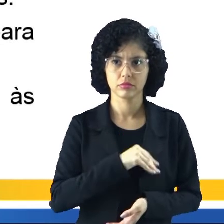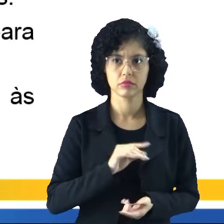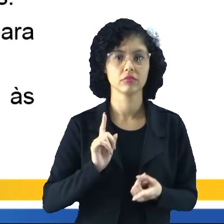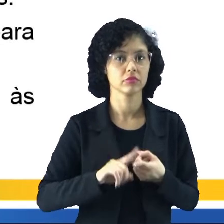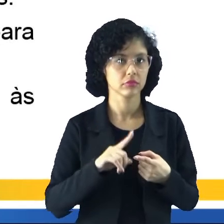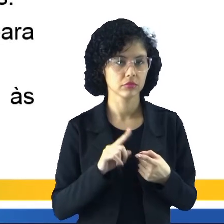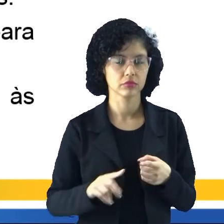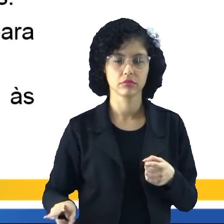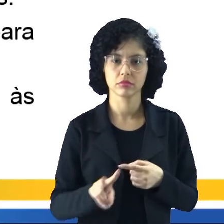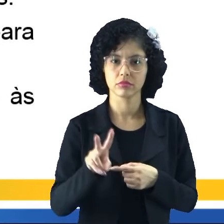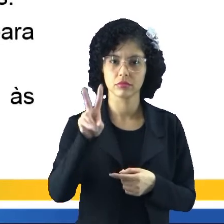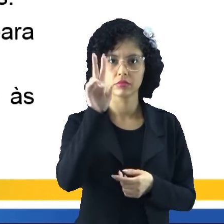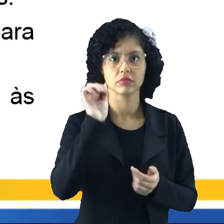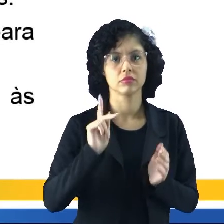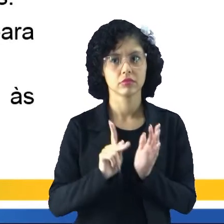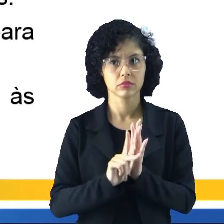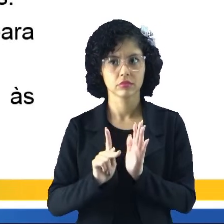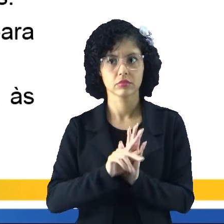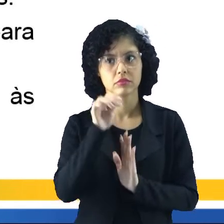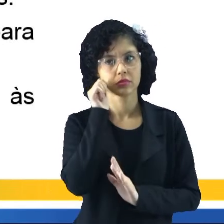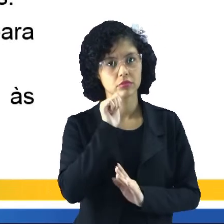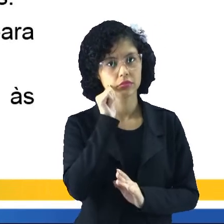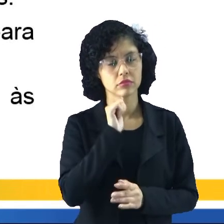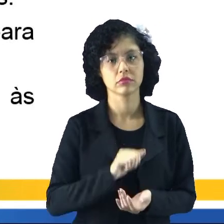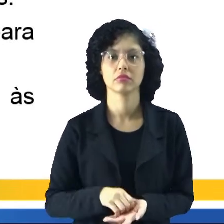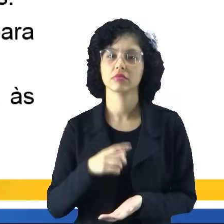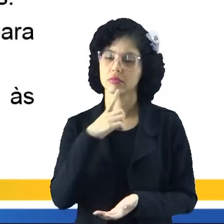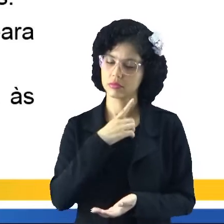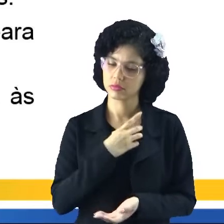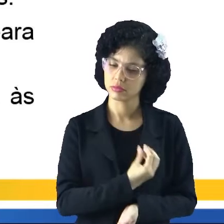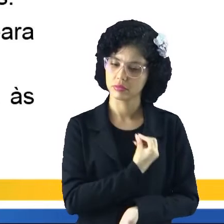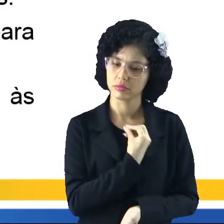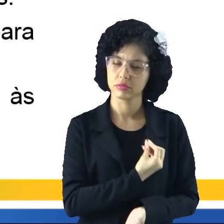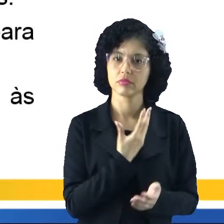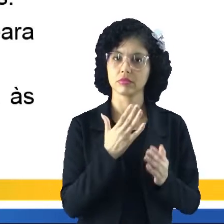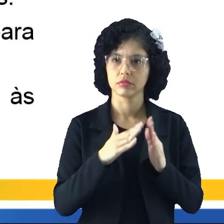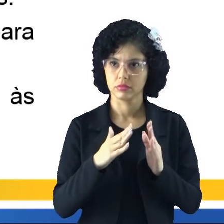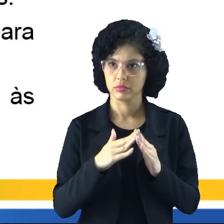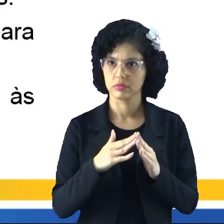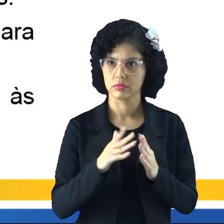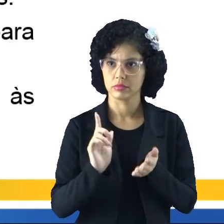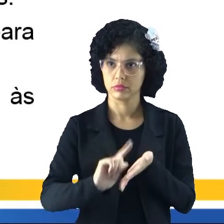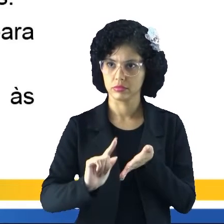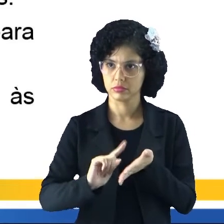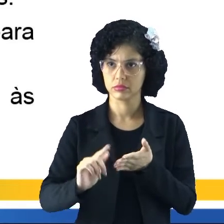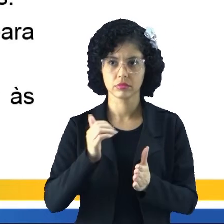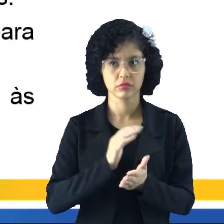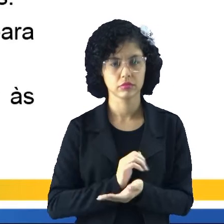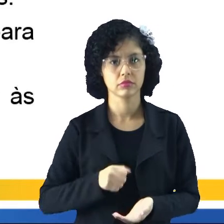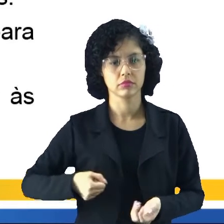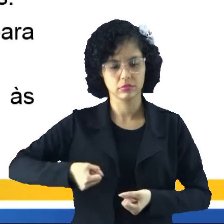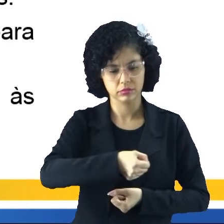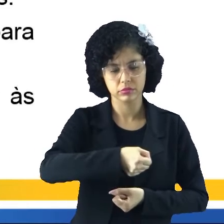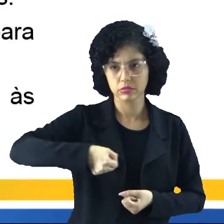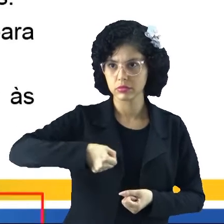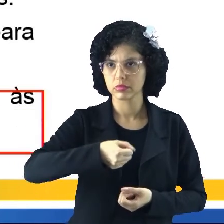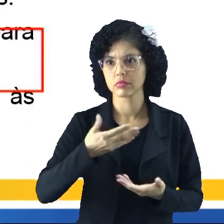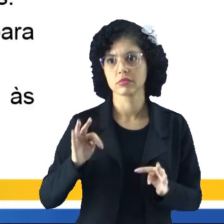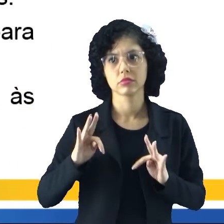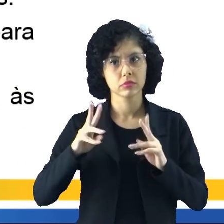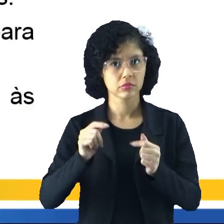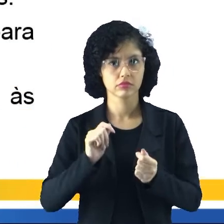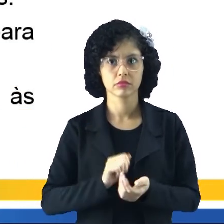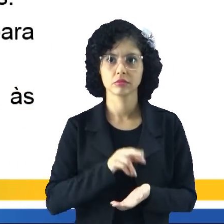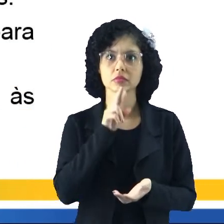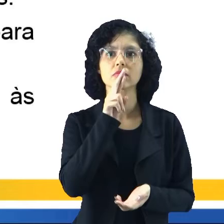ela valoriza justamente as mulheres que desempenham as funções domésticas, né? Então, nossa resposta, galera,